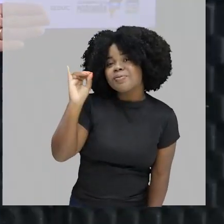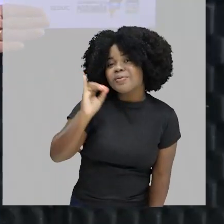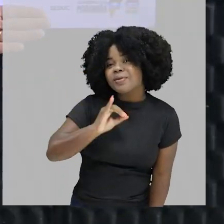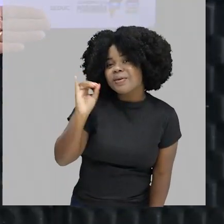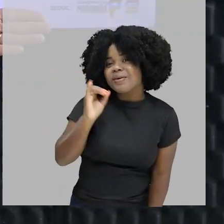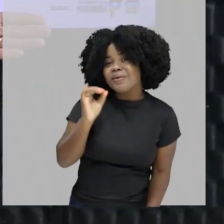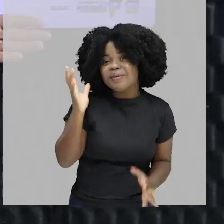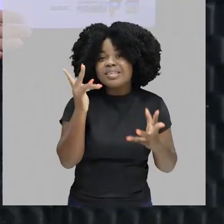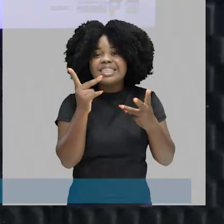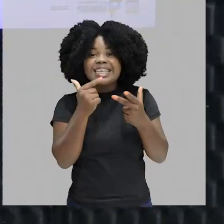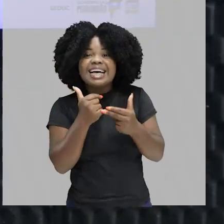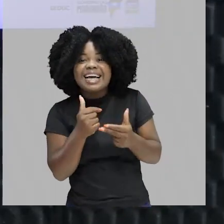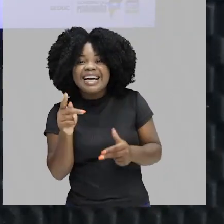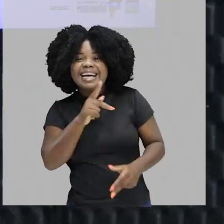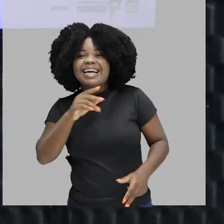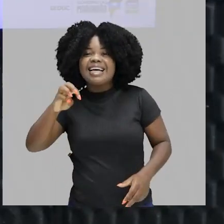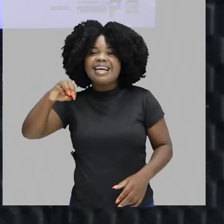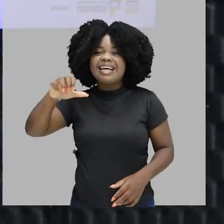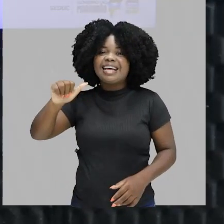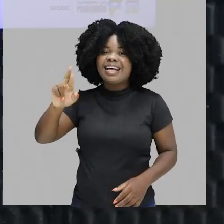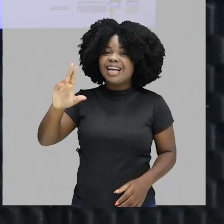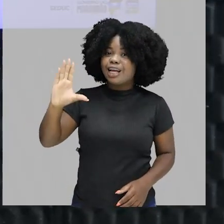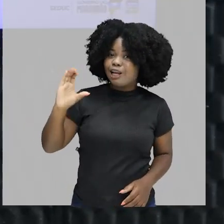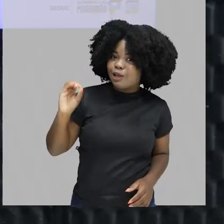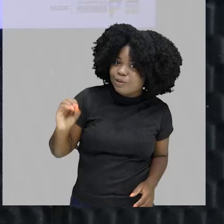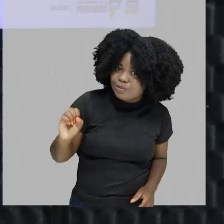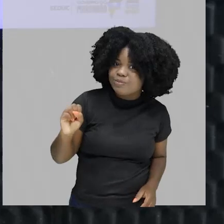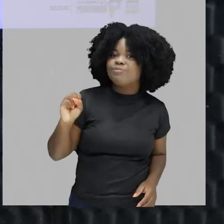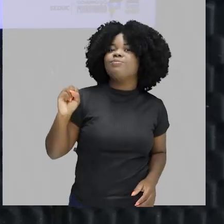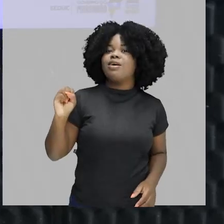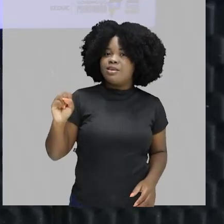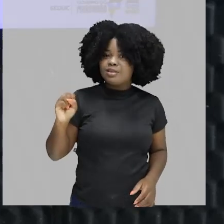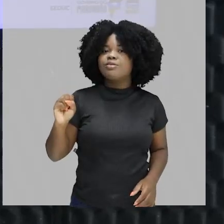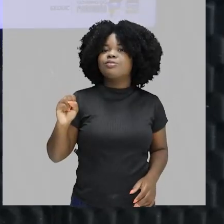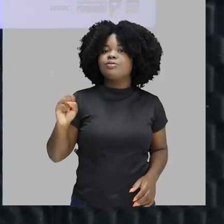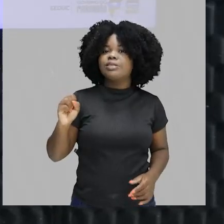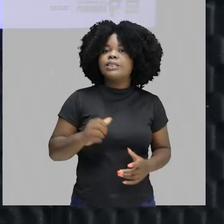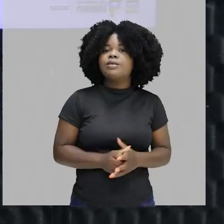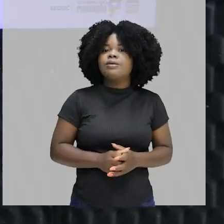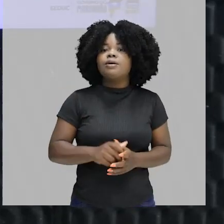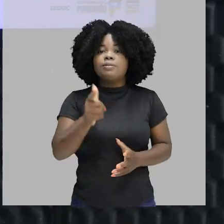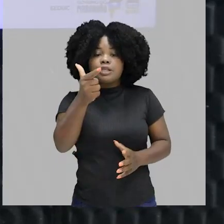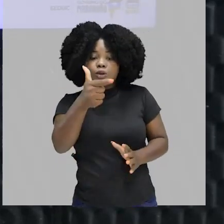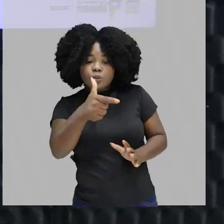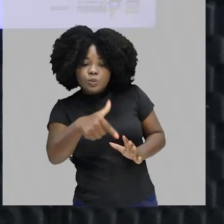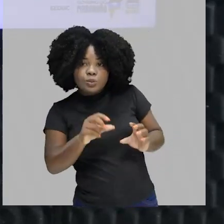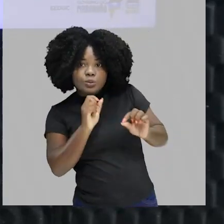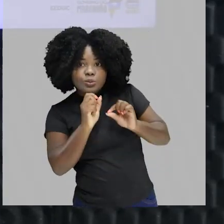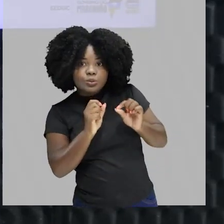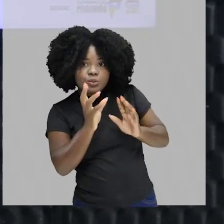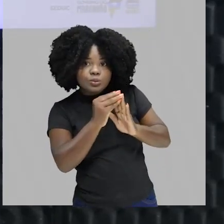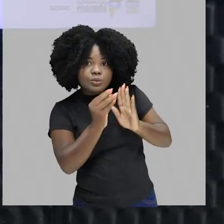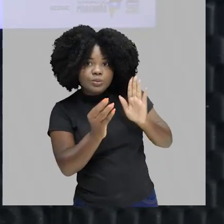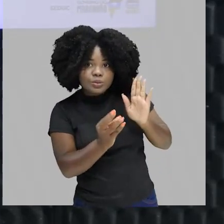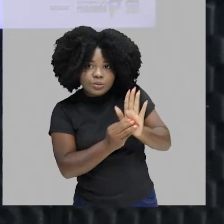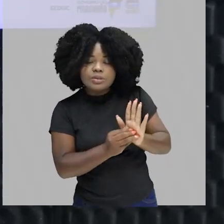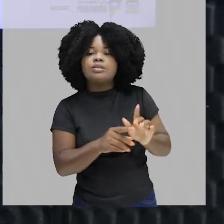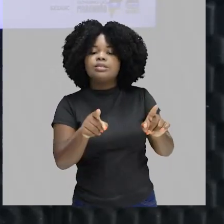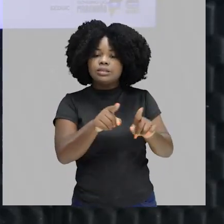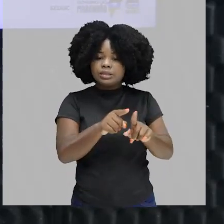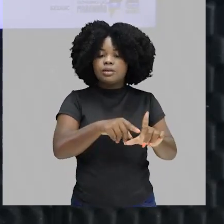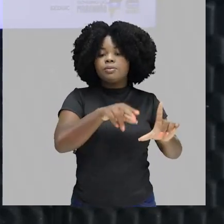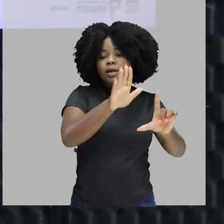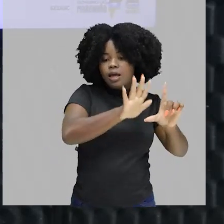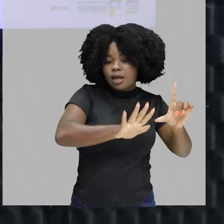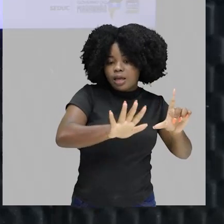Fala galerinha bonita, professor Marcos Cunha na área para dar continuidade ao nosso projeto Fique em